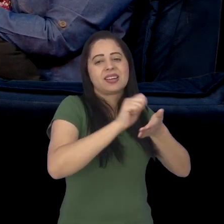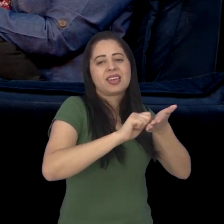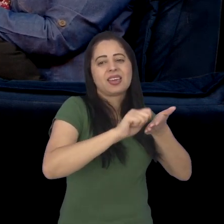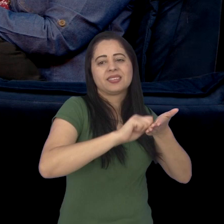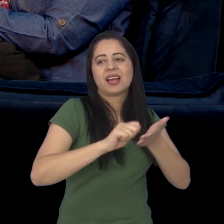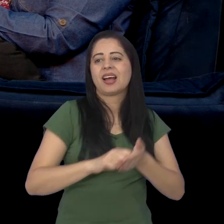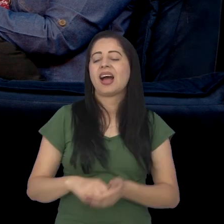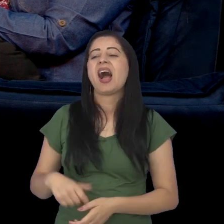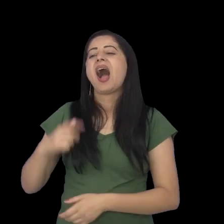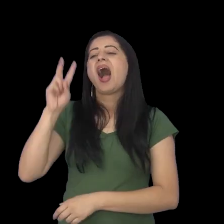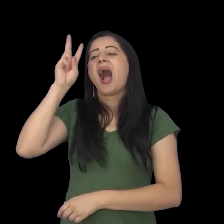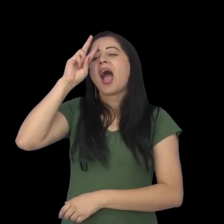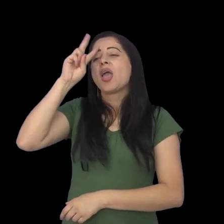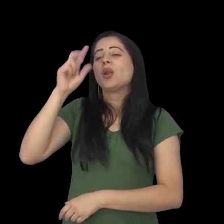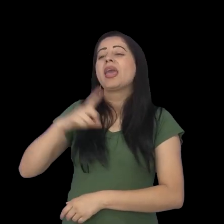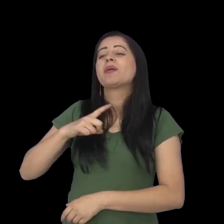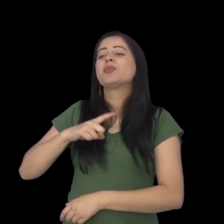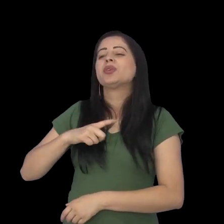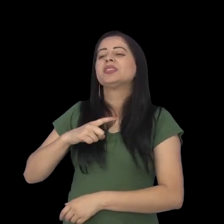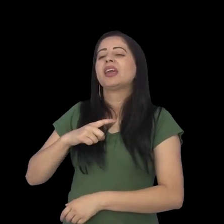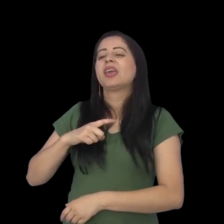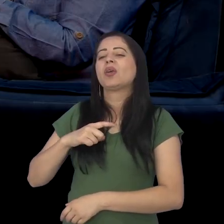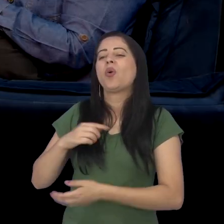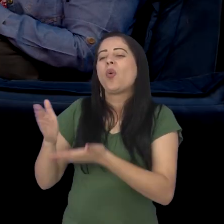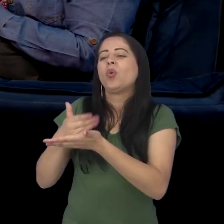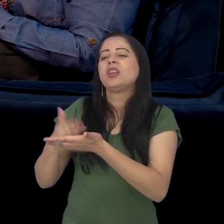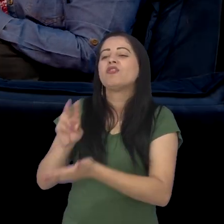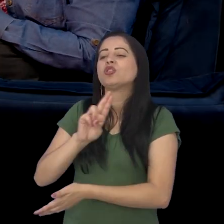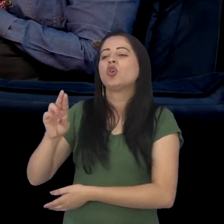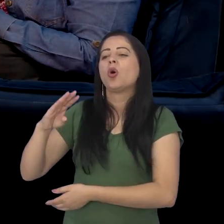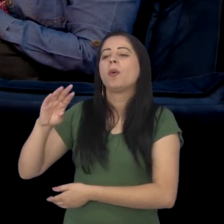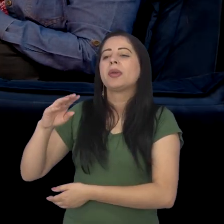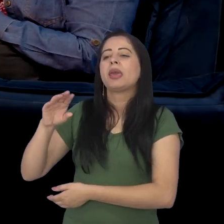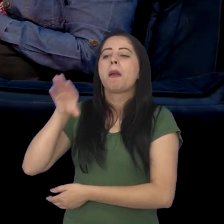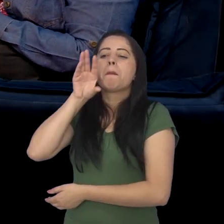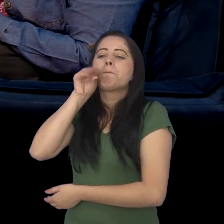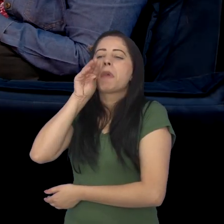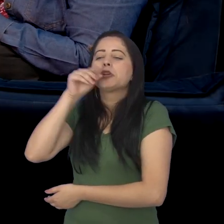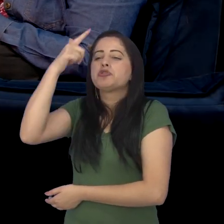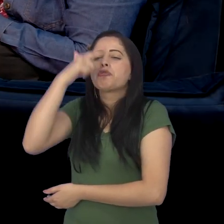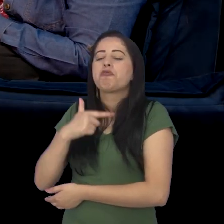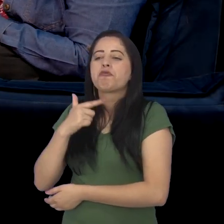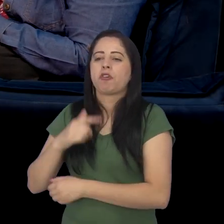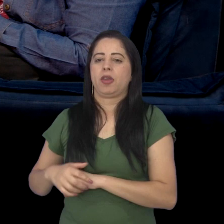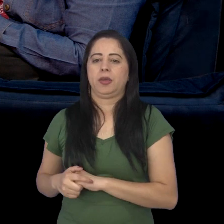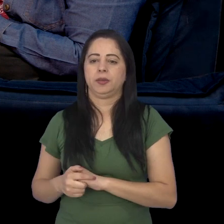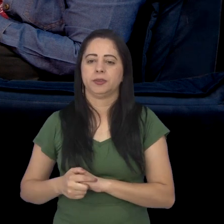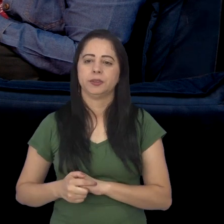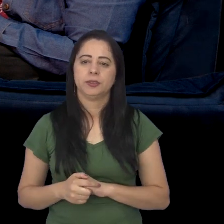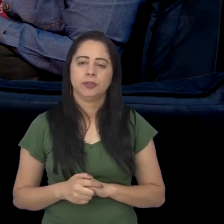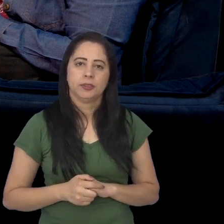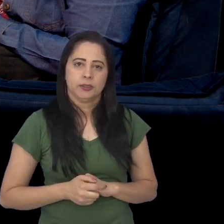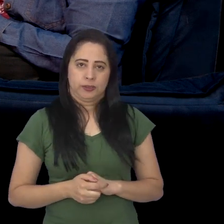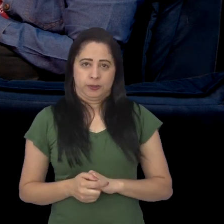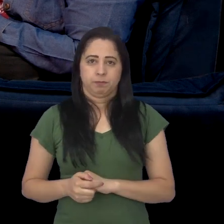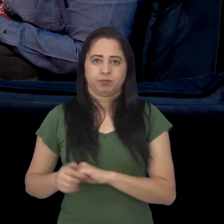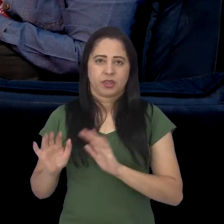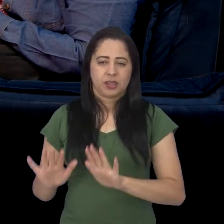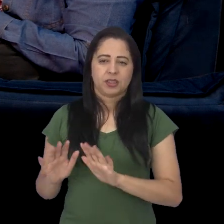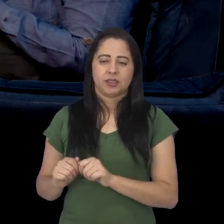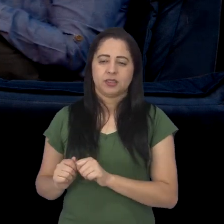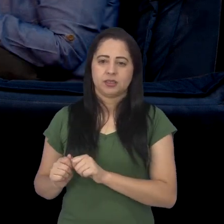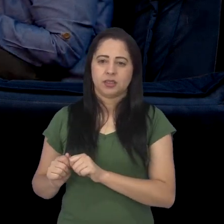você começar a treinar a mãozinha. Eu lembro que a minha cartilha era do Patinho Feio. Patinho Feio? Mas